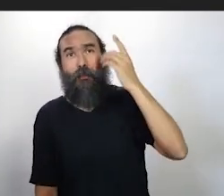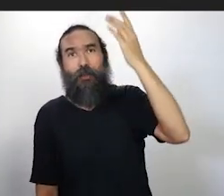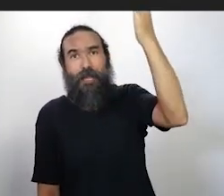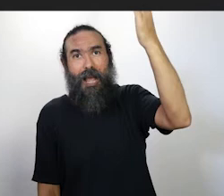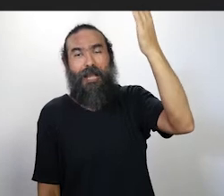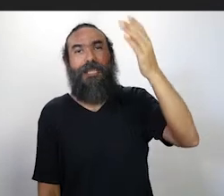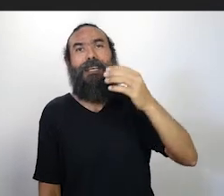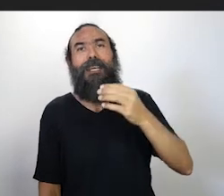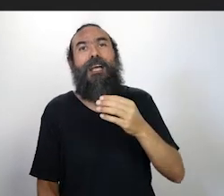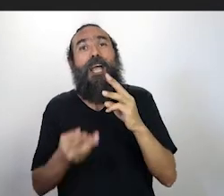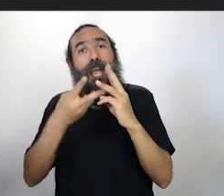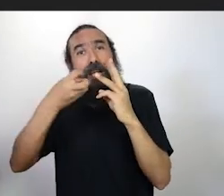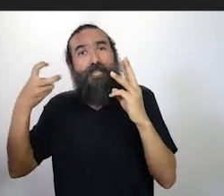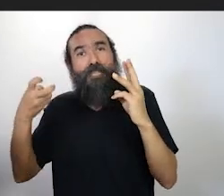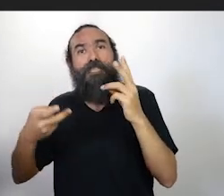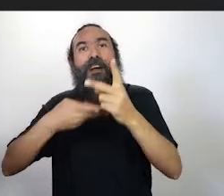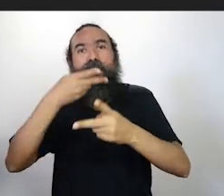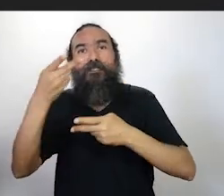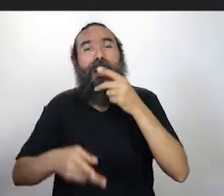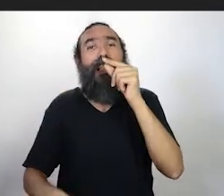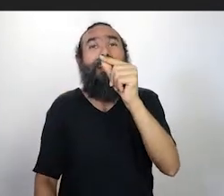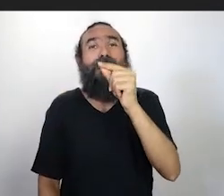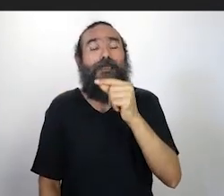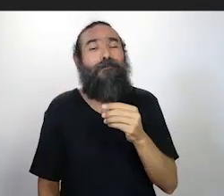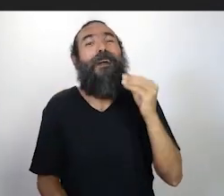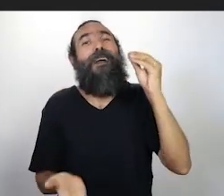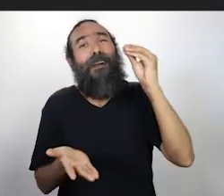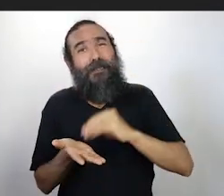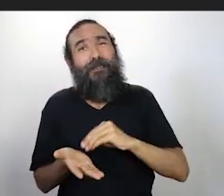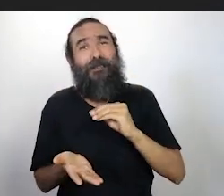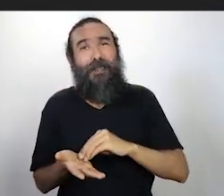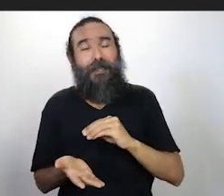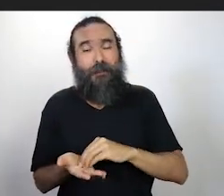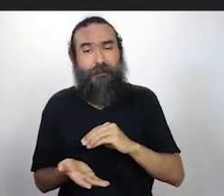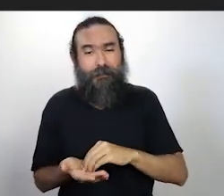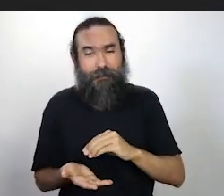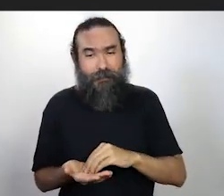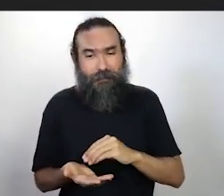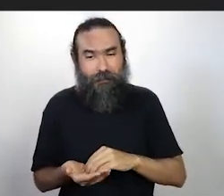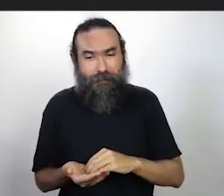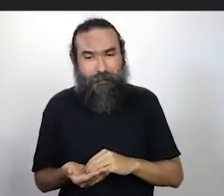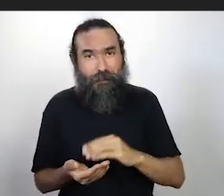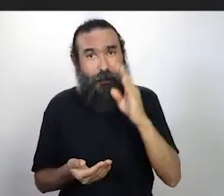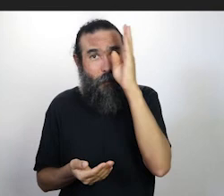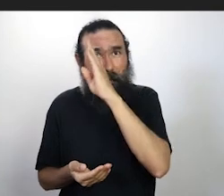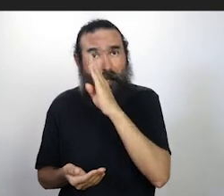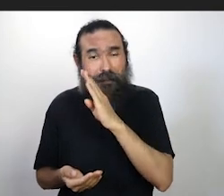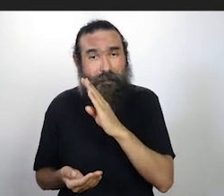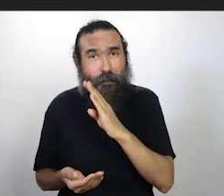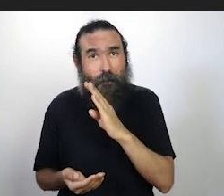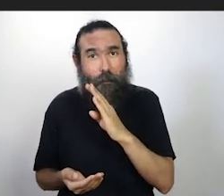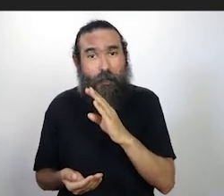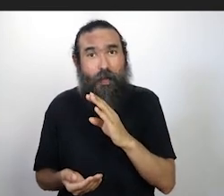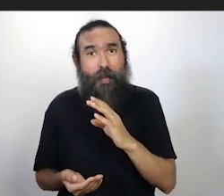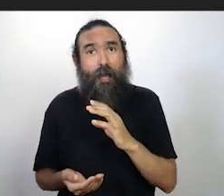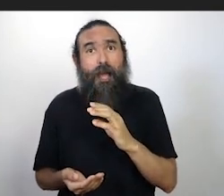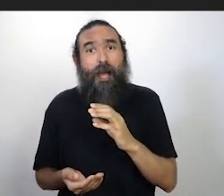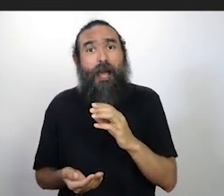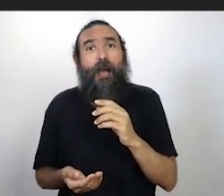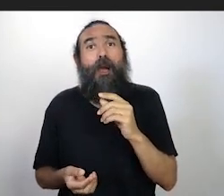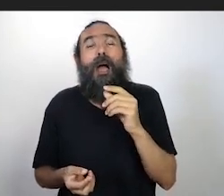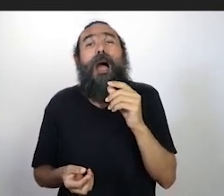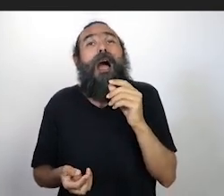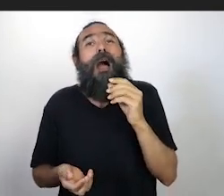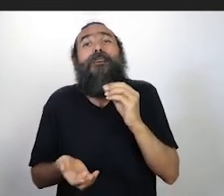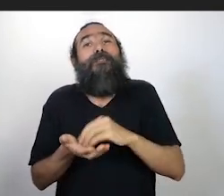deputada federal, Joana Mapixana, faz, né? Infelizmente, a gente não tem uma estrutura que passe na frente